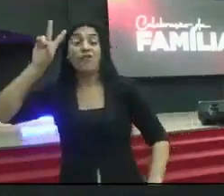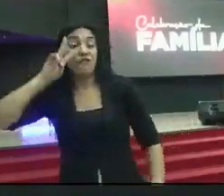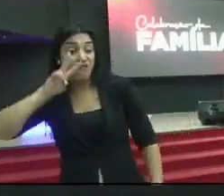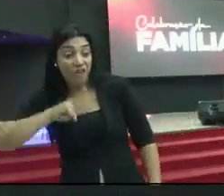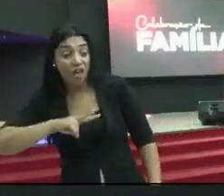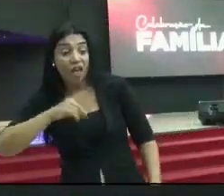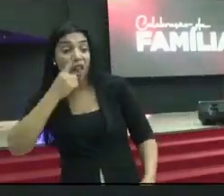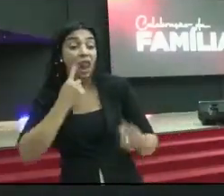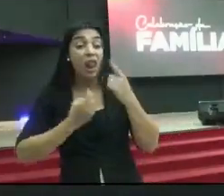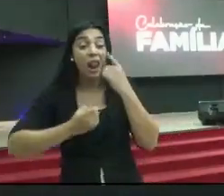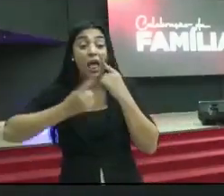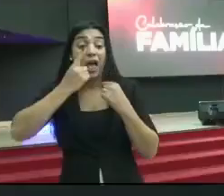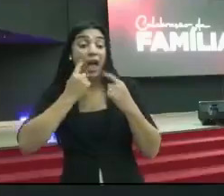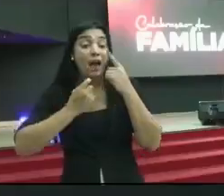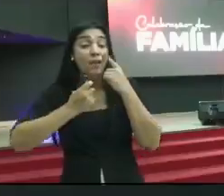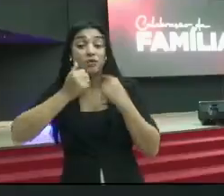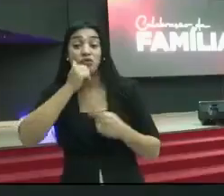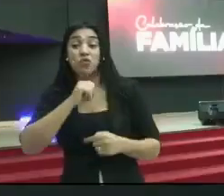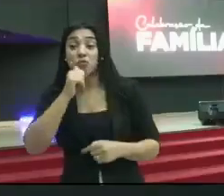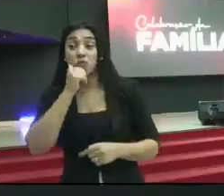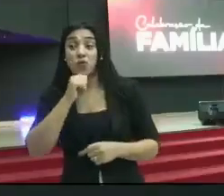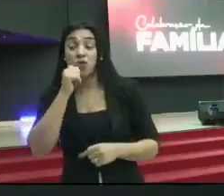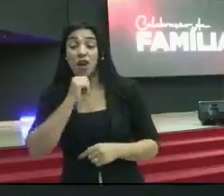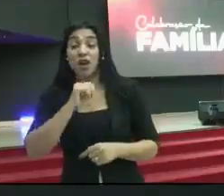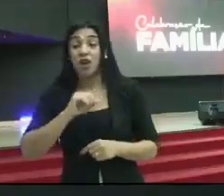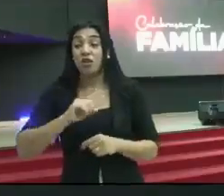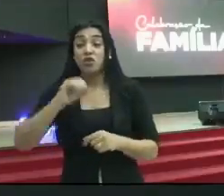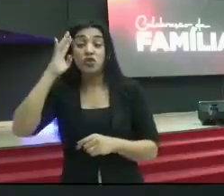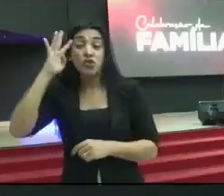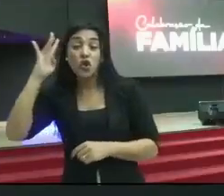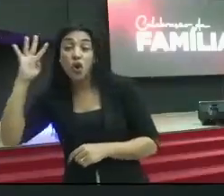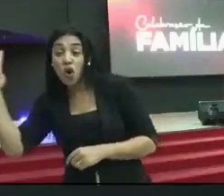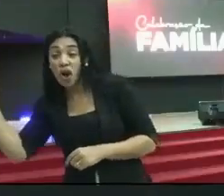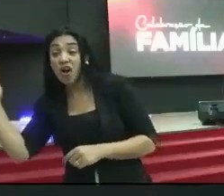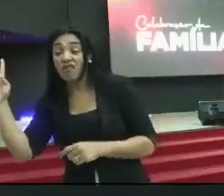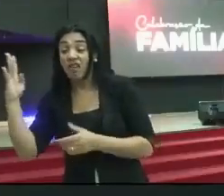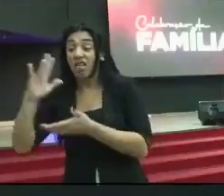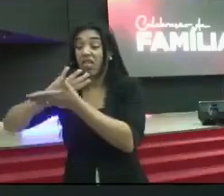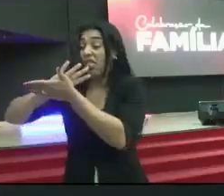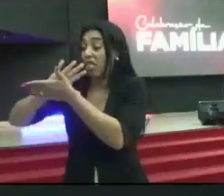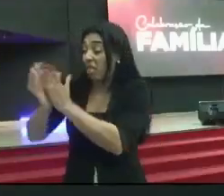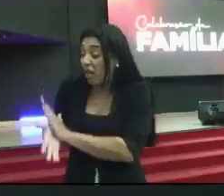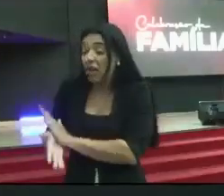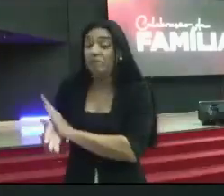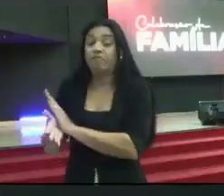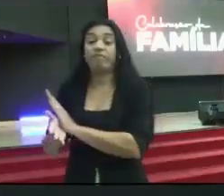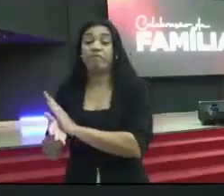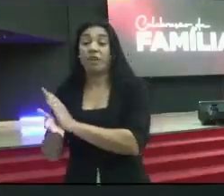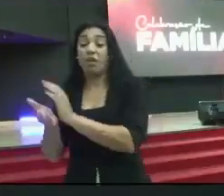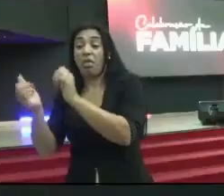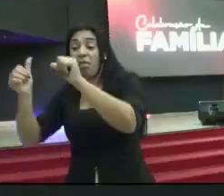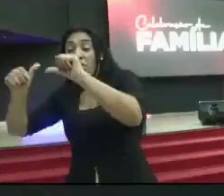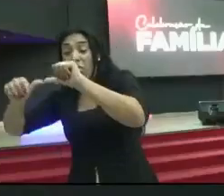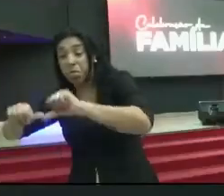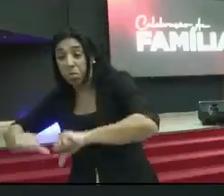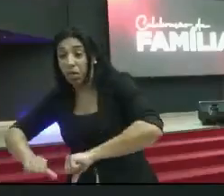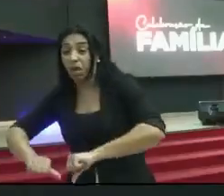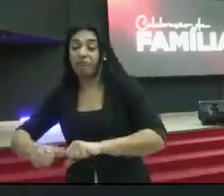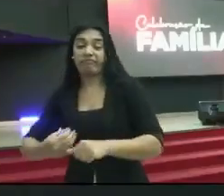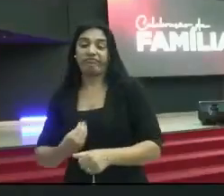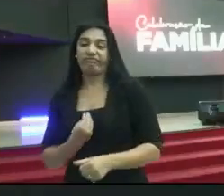as lágrimas de uma mulher cujos sonhos foram destruídos pelas tragédias da